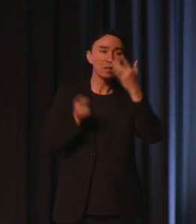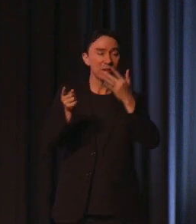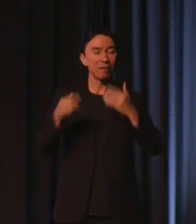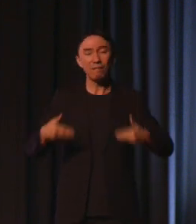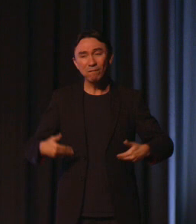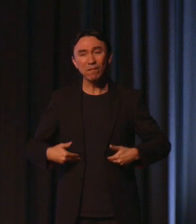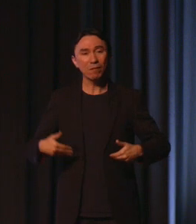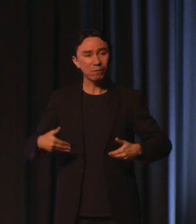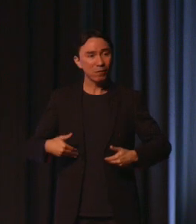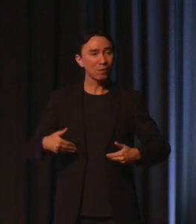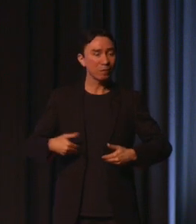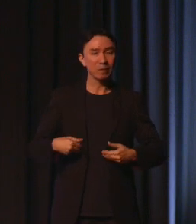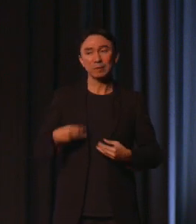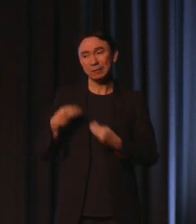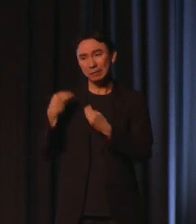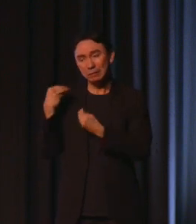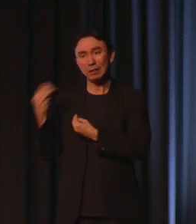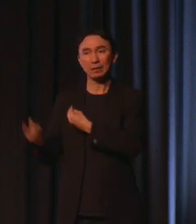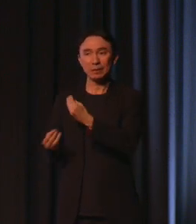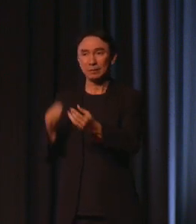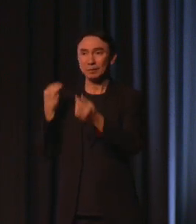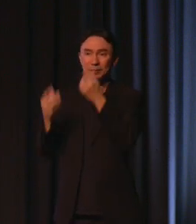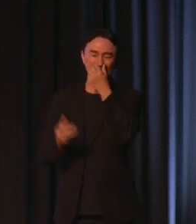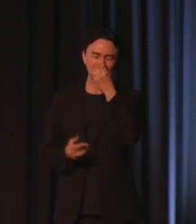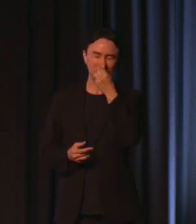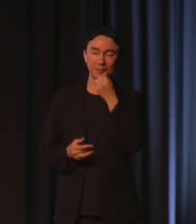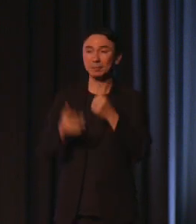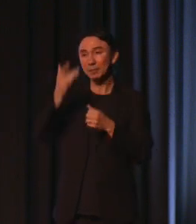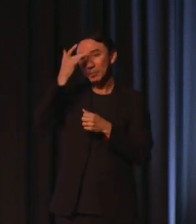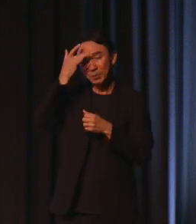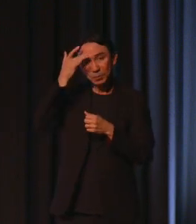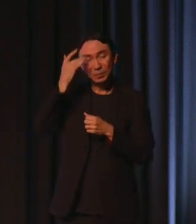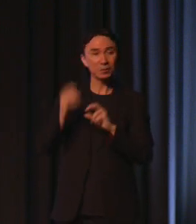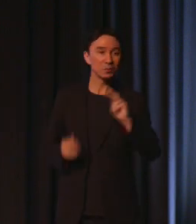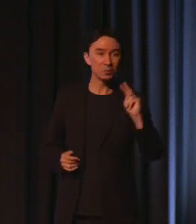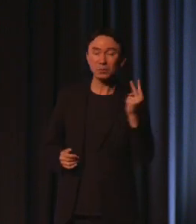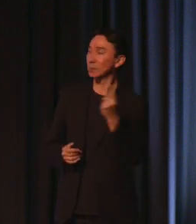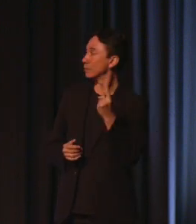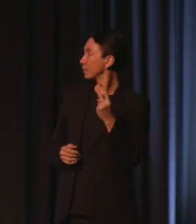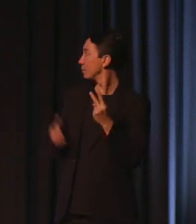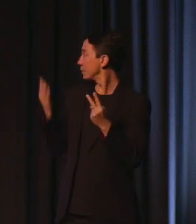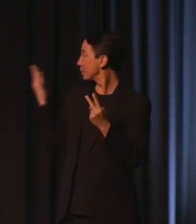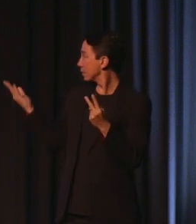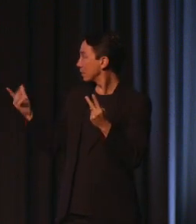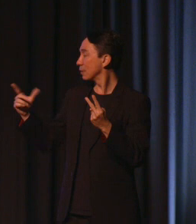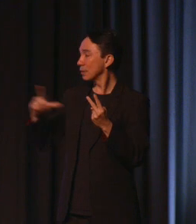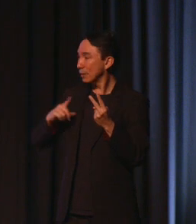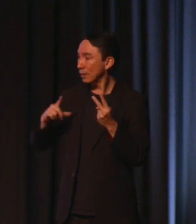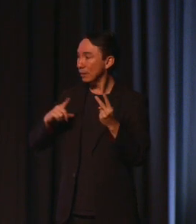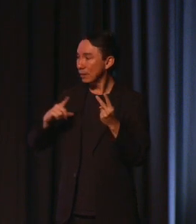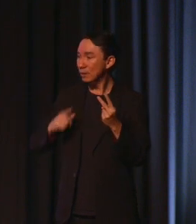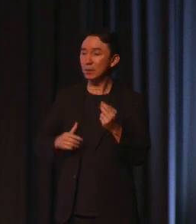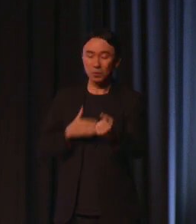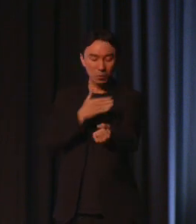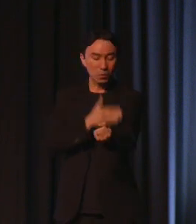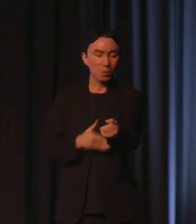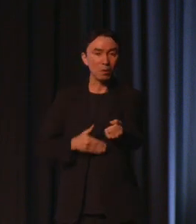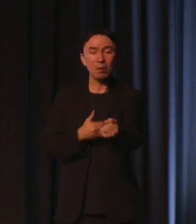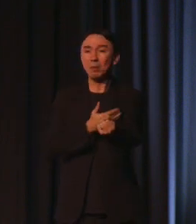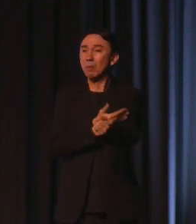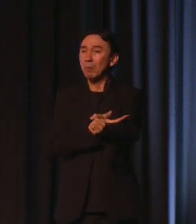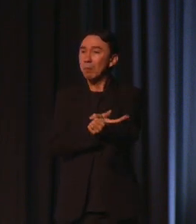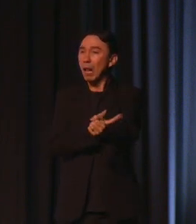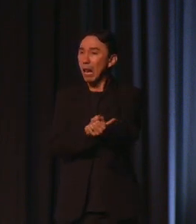que passavam fome. Então, minha homenagem a esses dois grandes portadores de hemofilia, não portadores